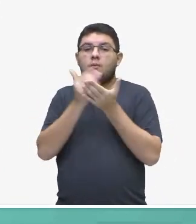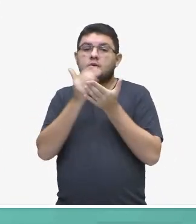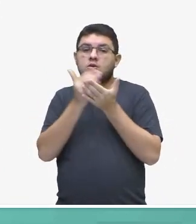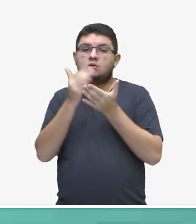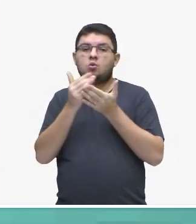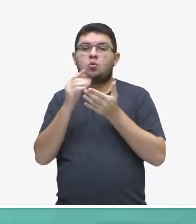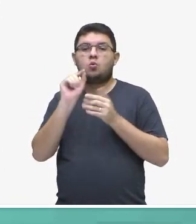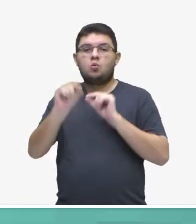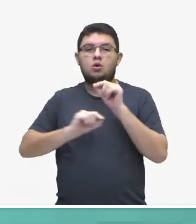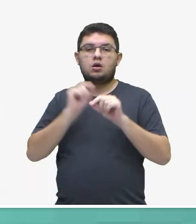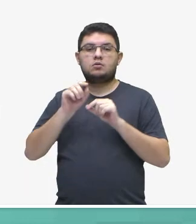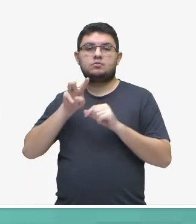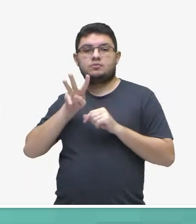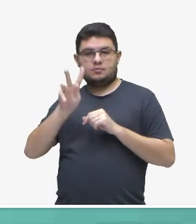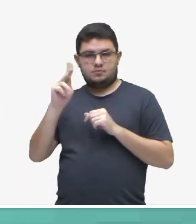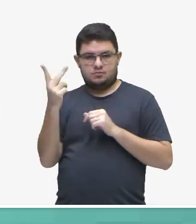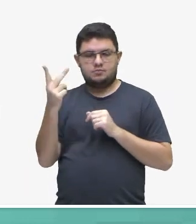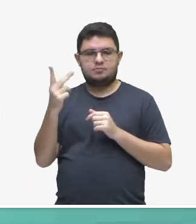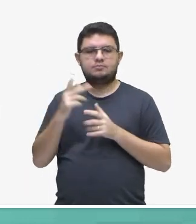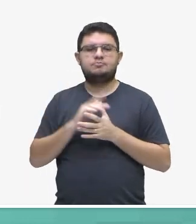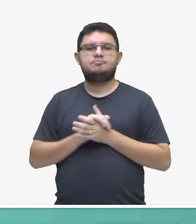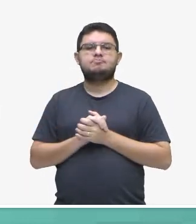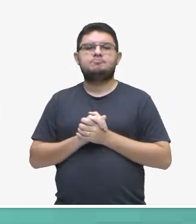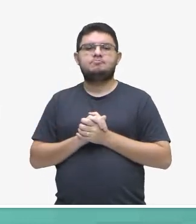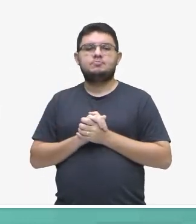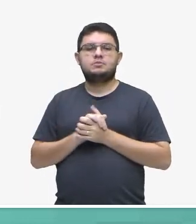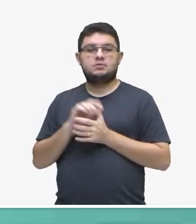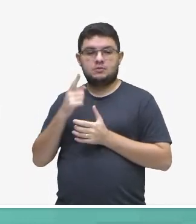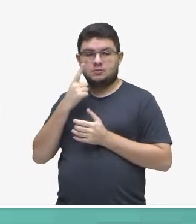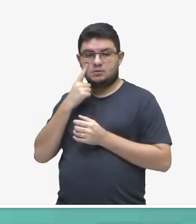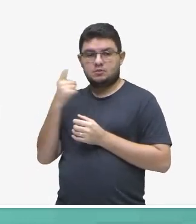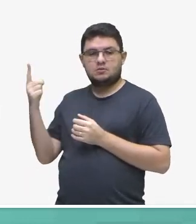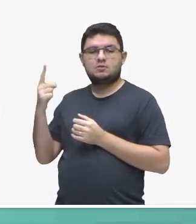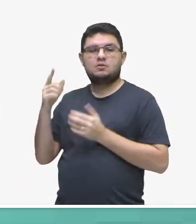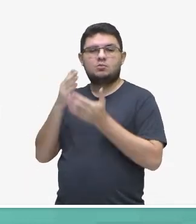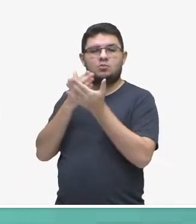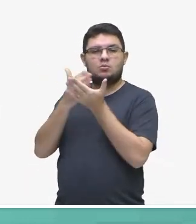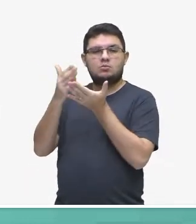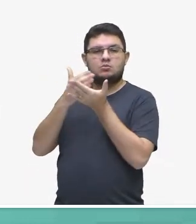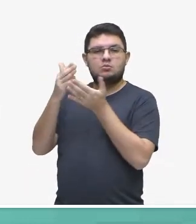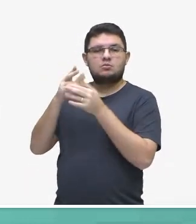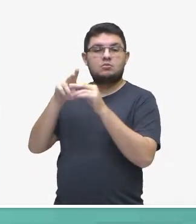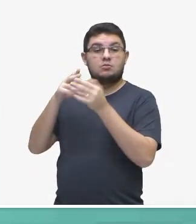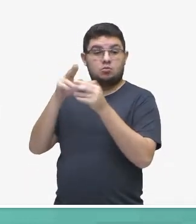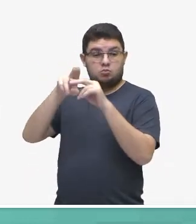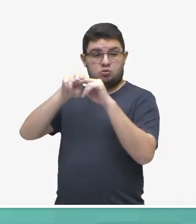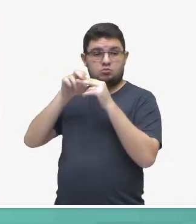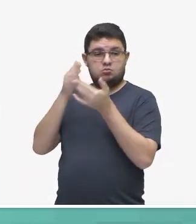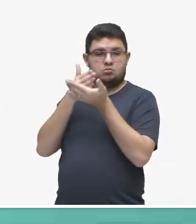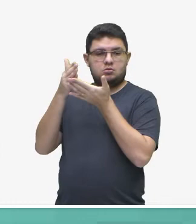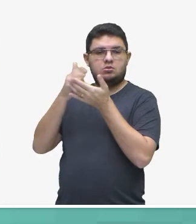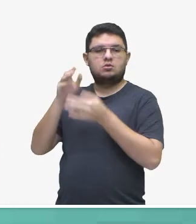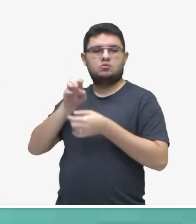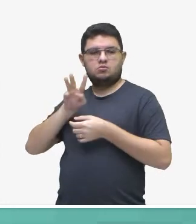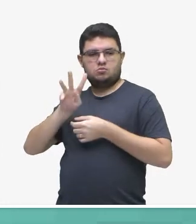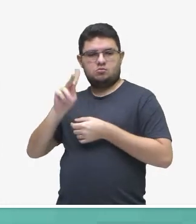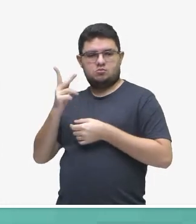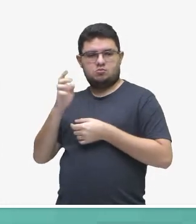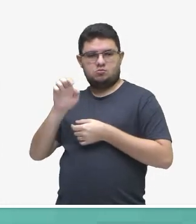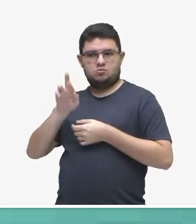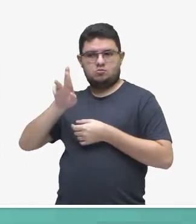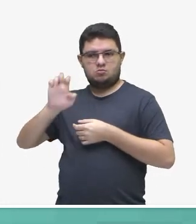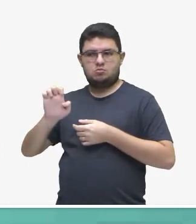que sempre começou as frases com a double age word. Então ali vai começar, né, o where sendo iniciado, o